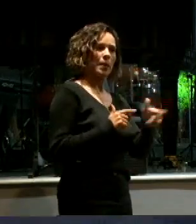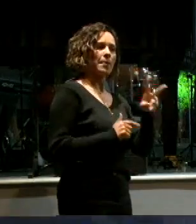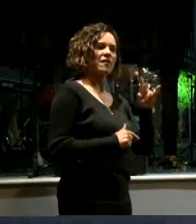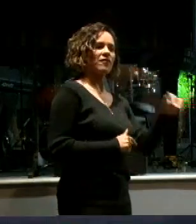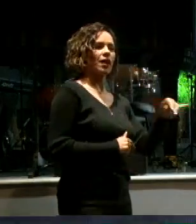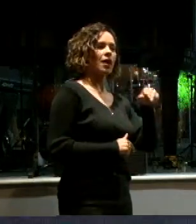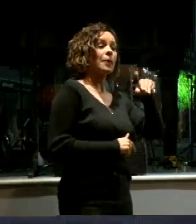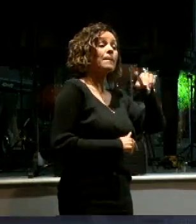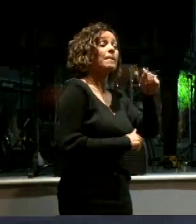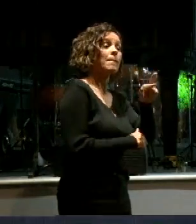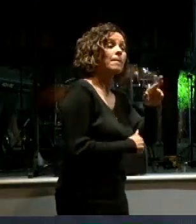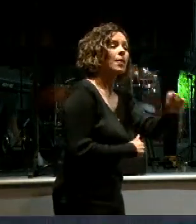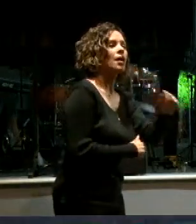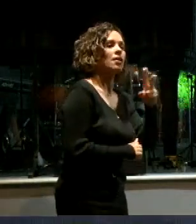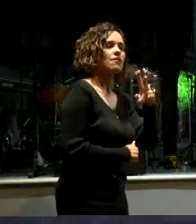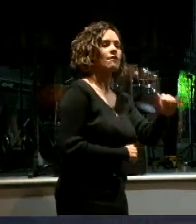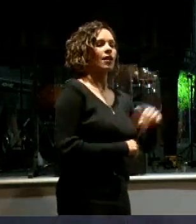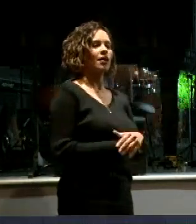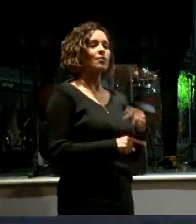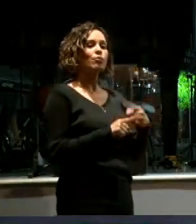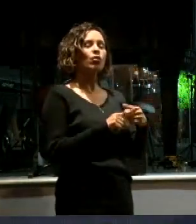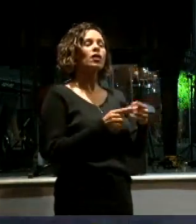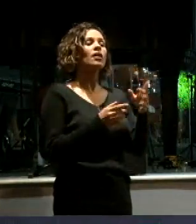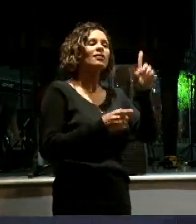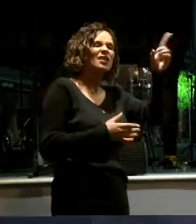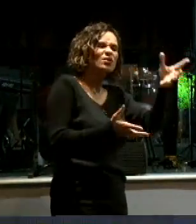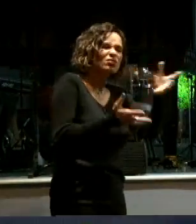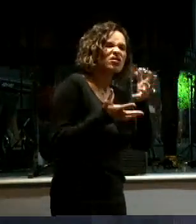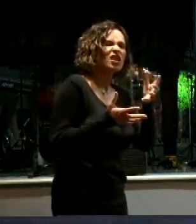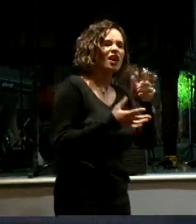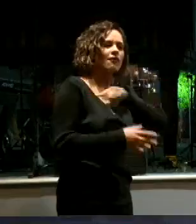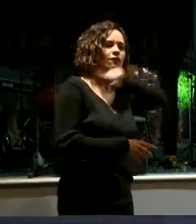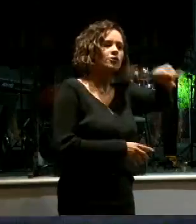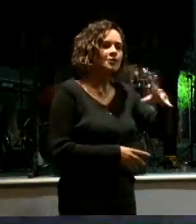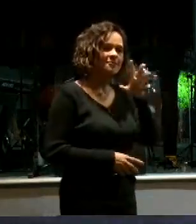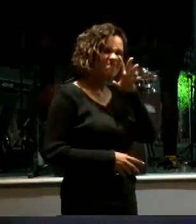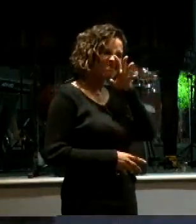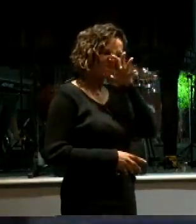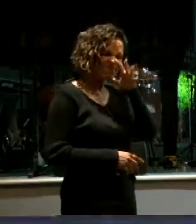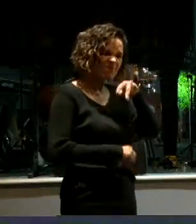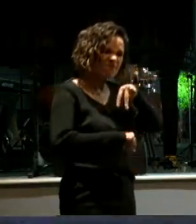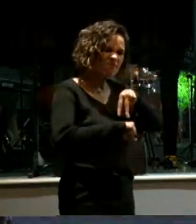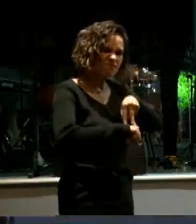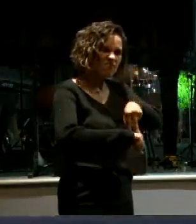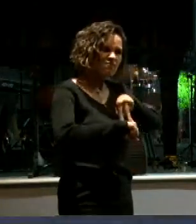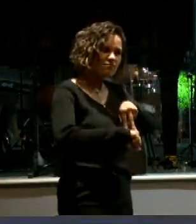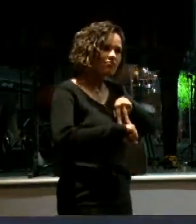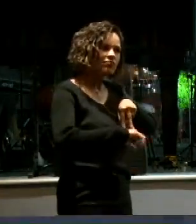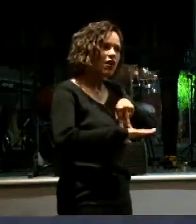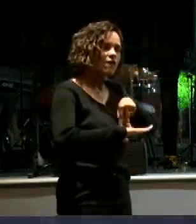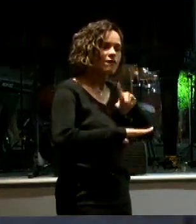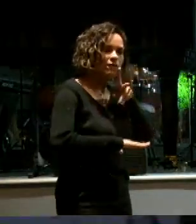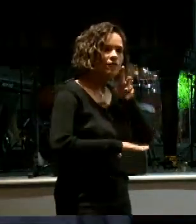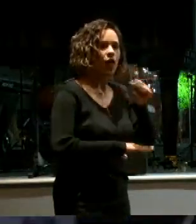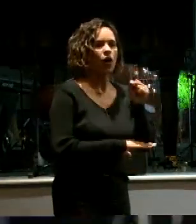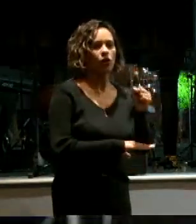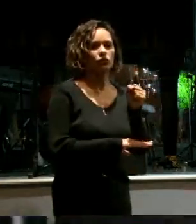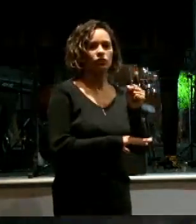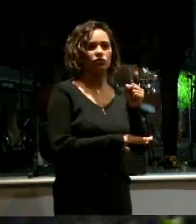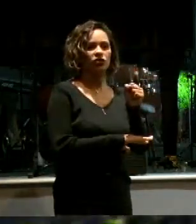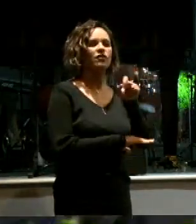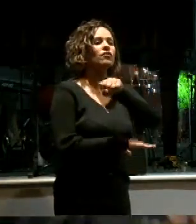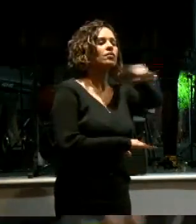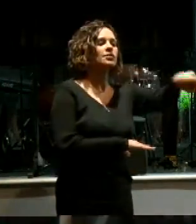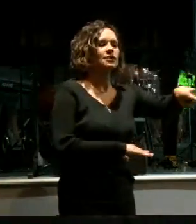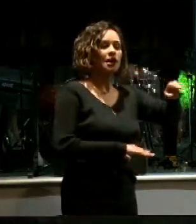Sabe por quê, querido? Porque Deus quer te fazer uma pessoa resistente. Deus quer fazer que você ande no mundo espiritual e o diabo olha e fala: